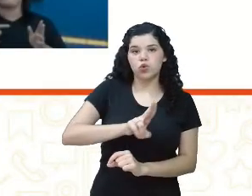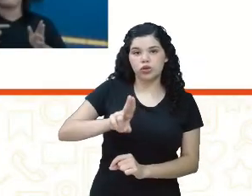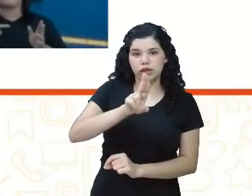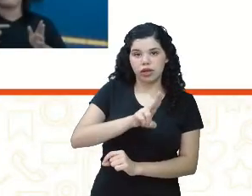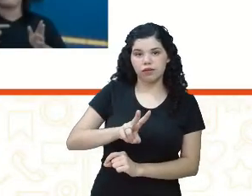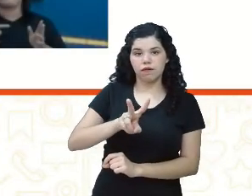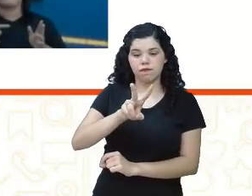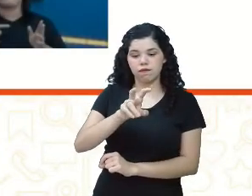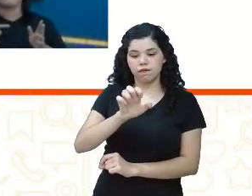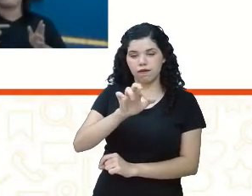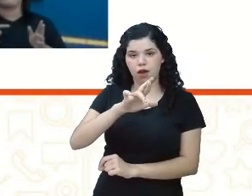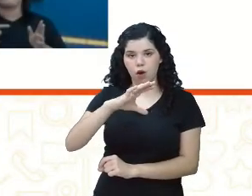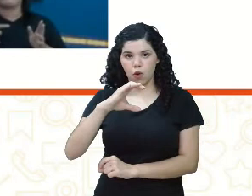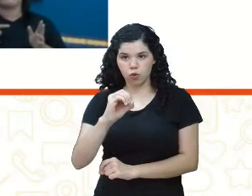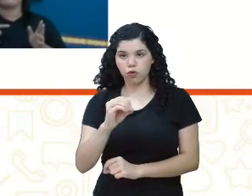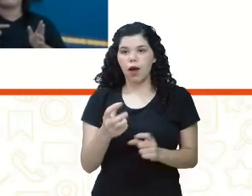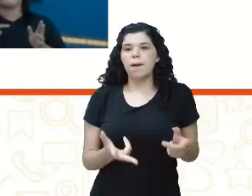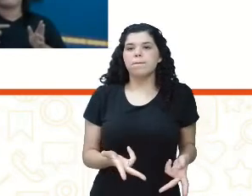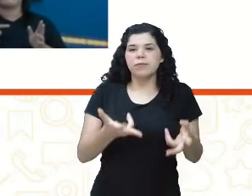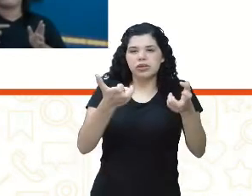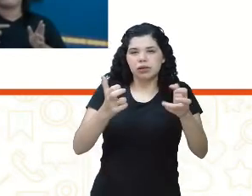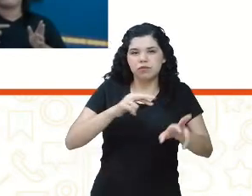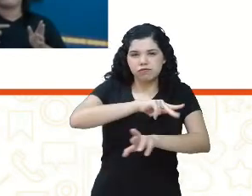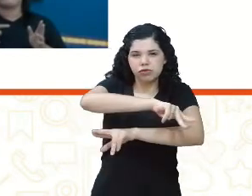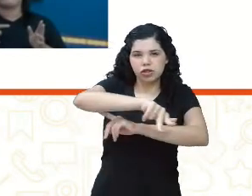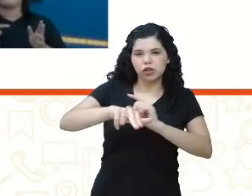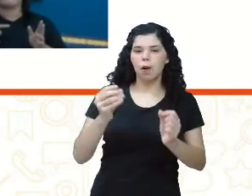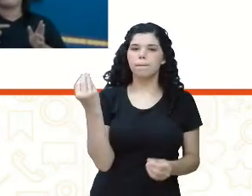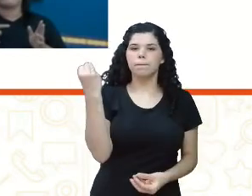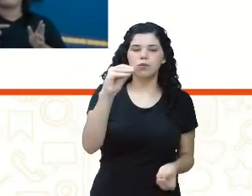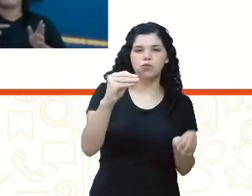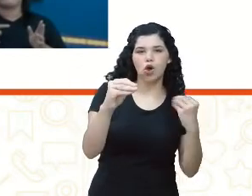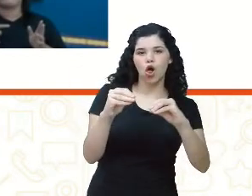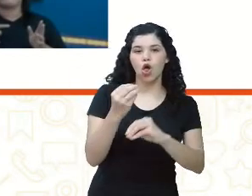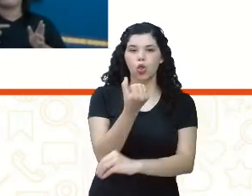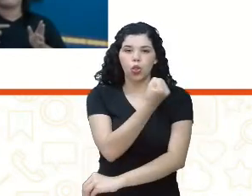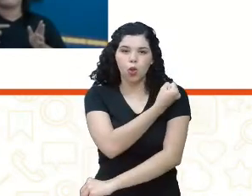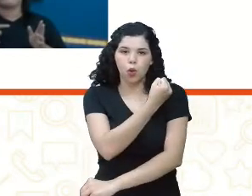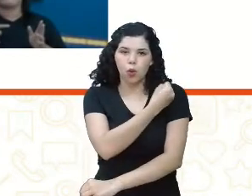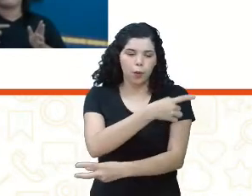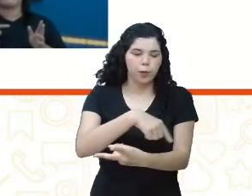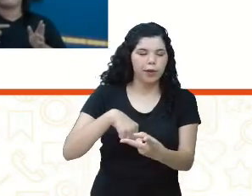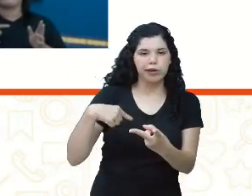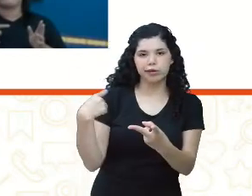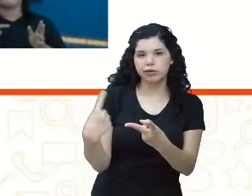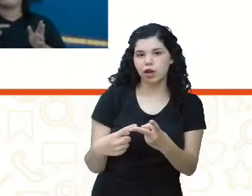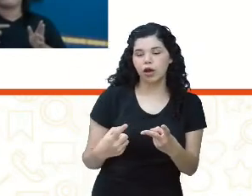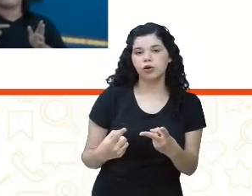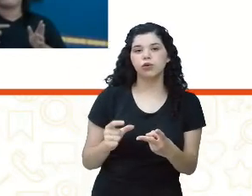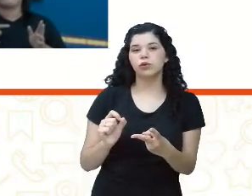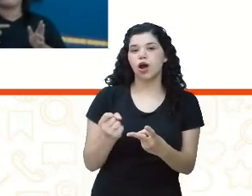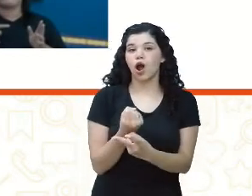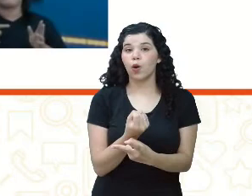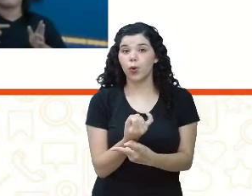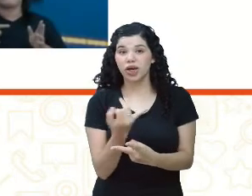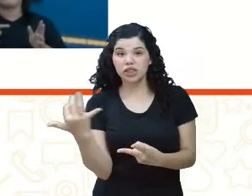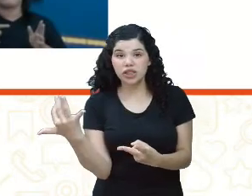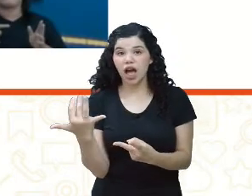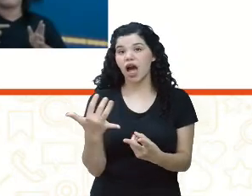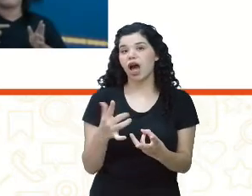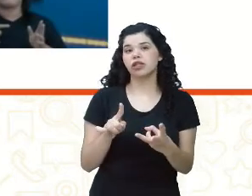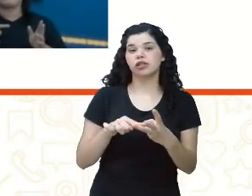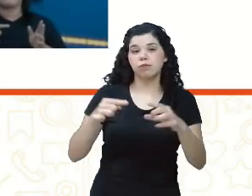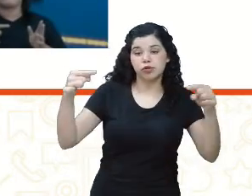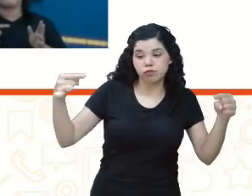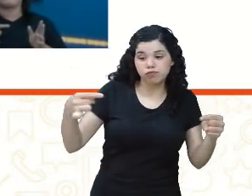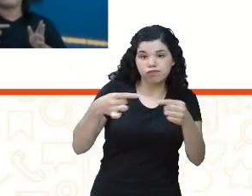é? E ali ele pode fazer várias identificações, ele pode colocar número, ele pode colocar a quantidade, ele pode fazer a